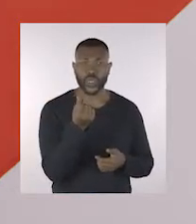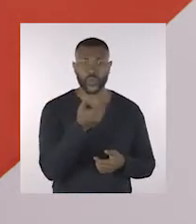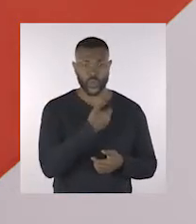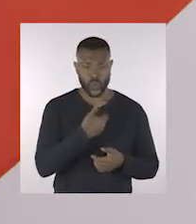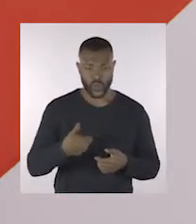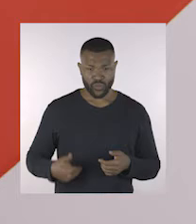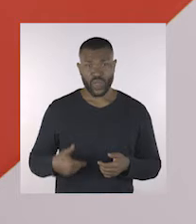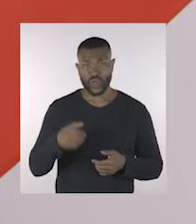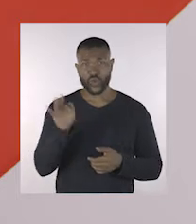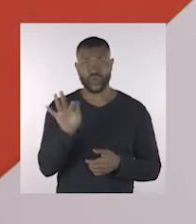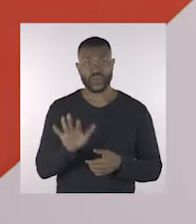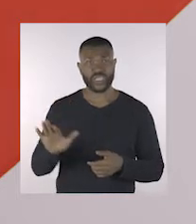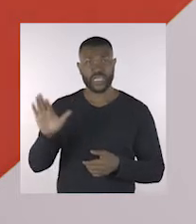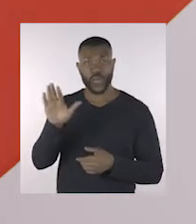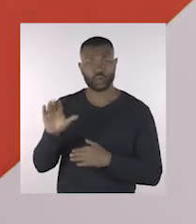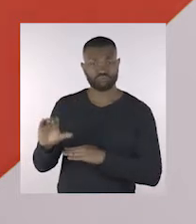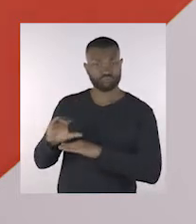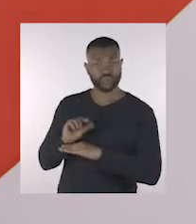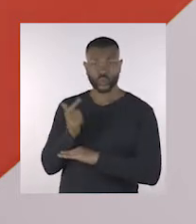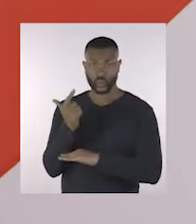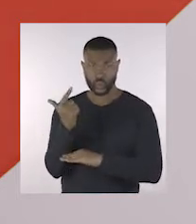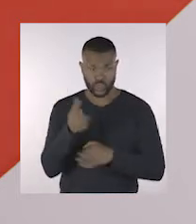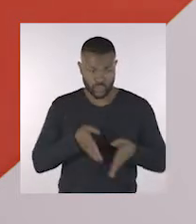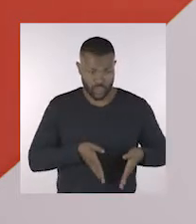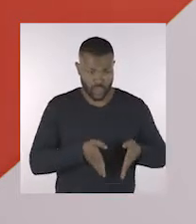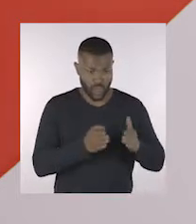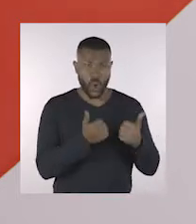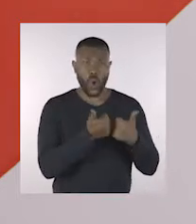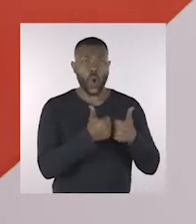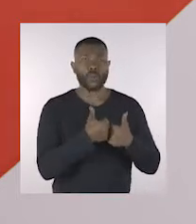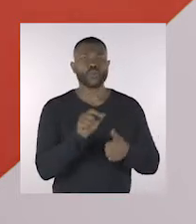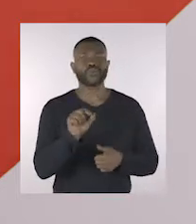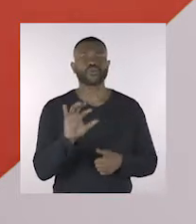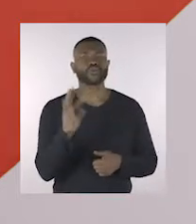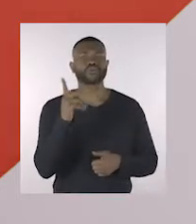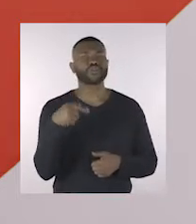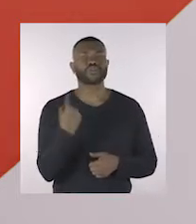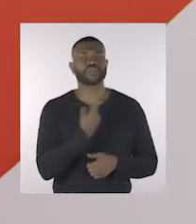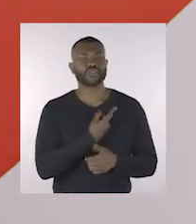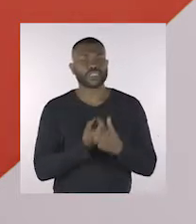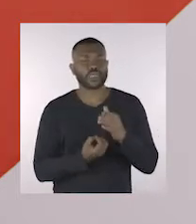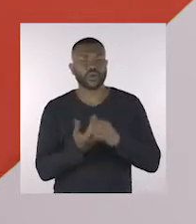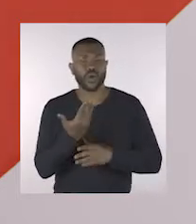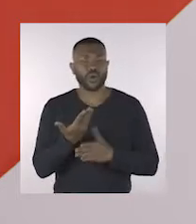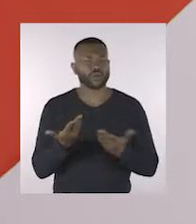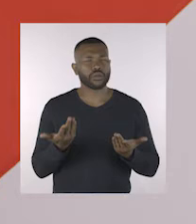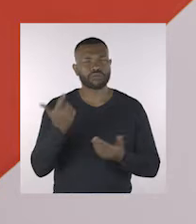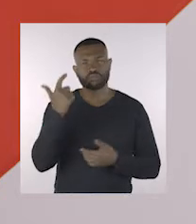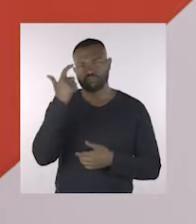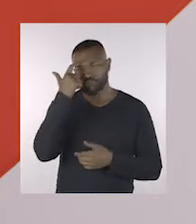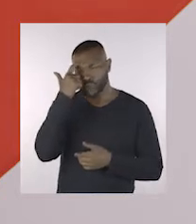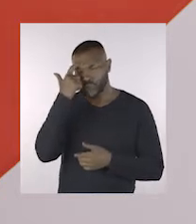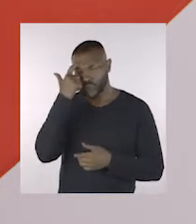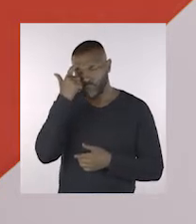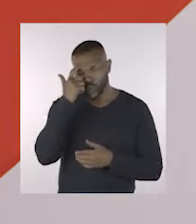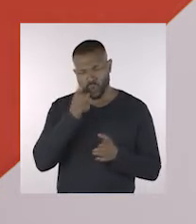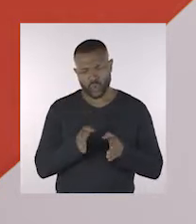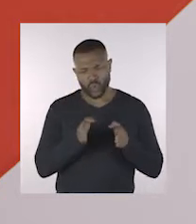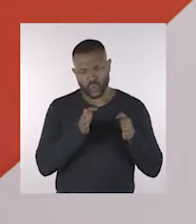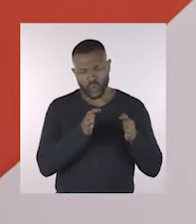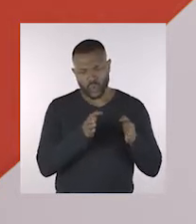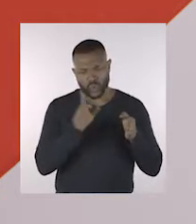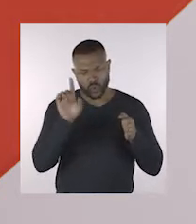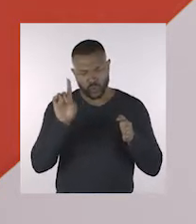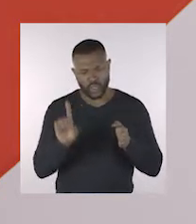né dito do Governo Federal para corredor de ônibus que eram aqueles corredor lado esquerdo caro que que nós fizemos zarattini vamos pintar